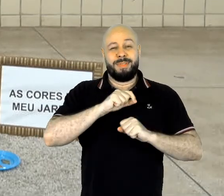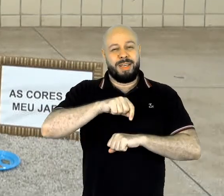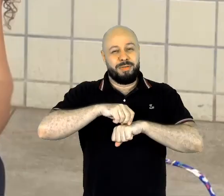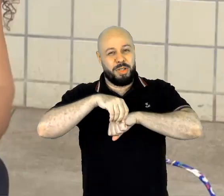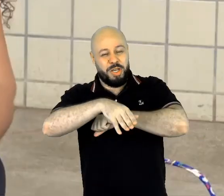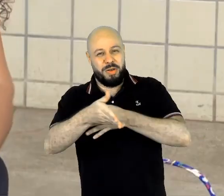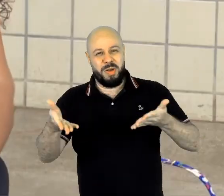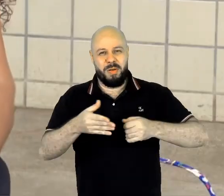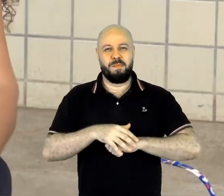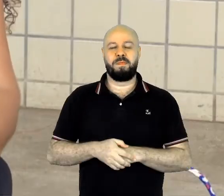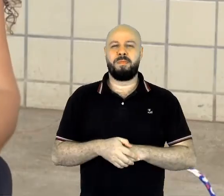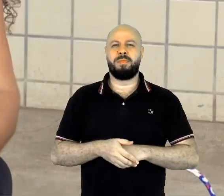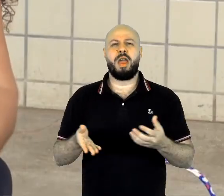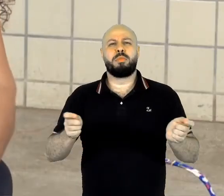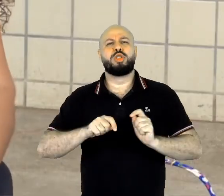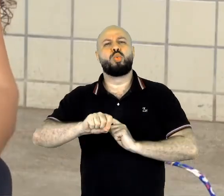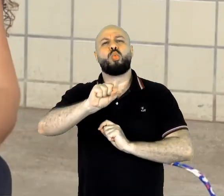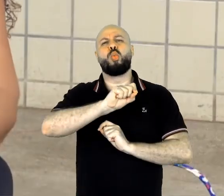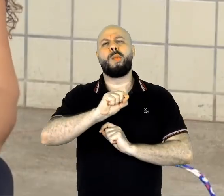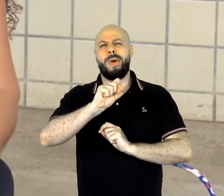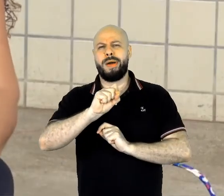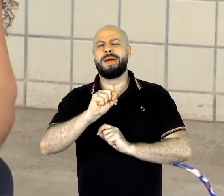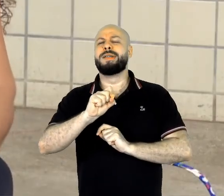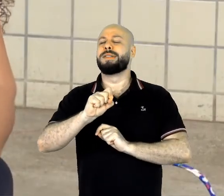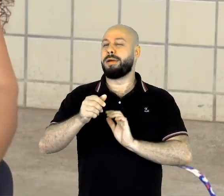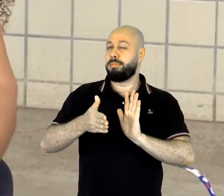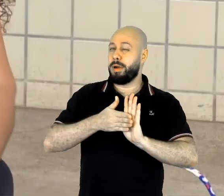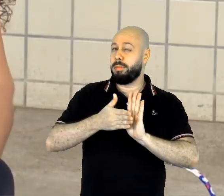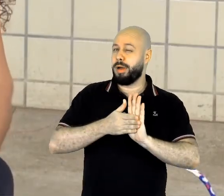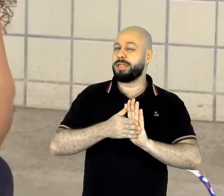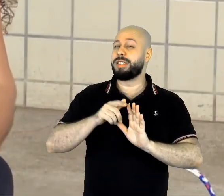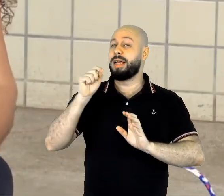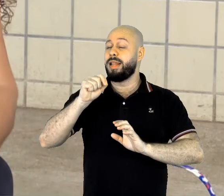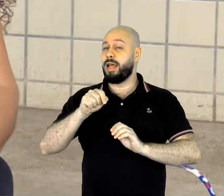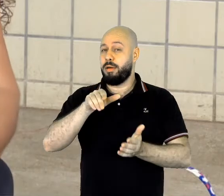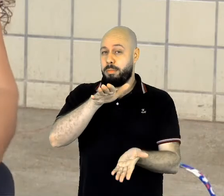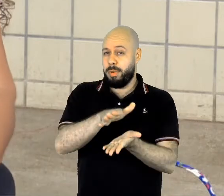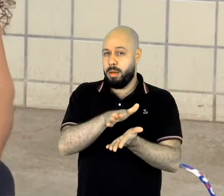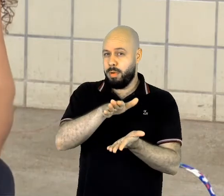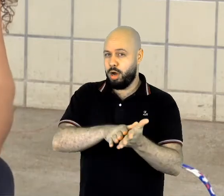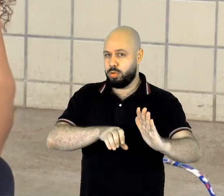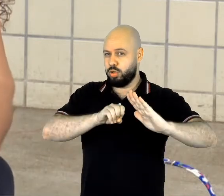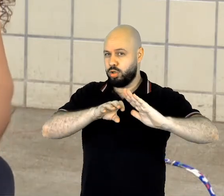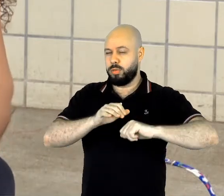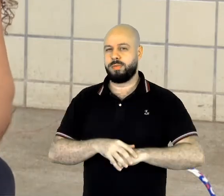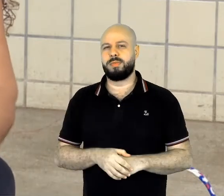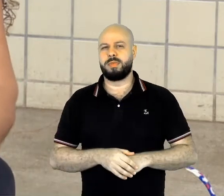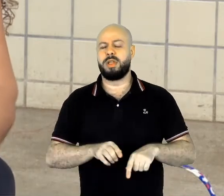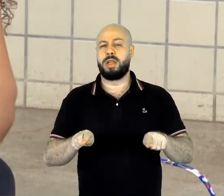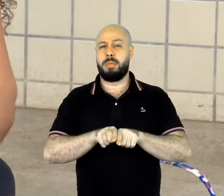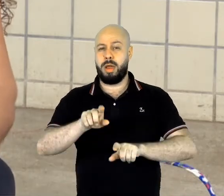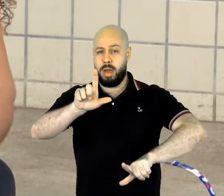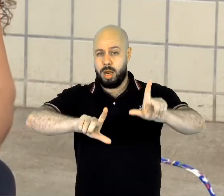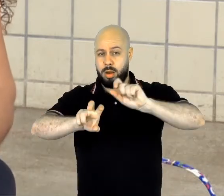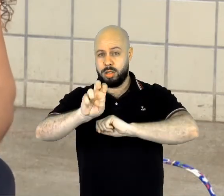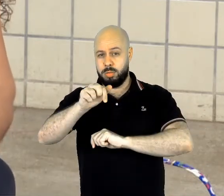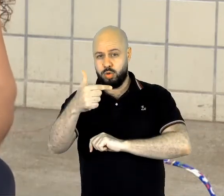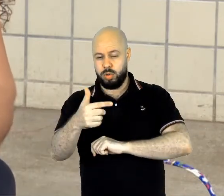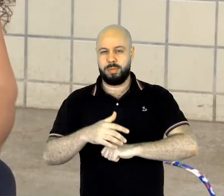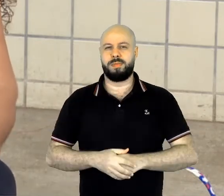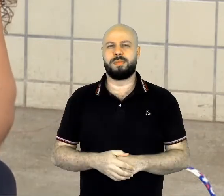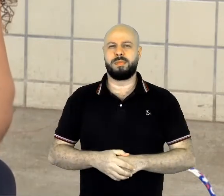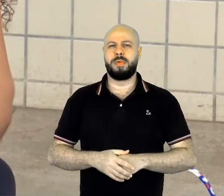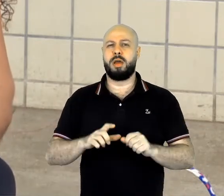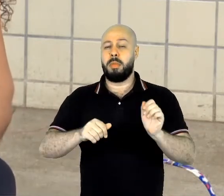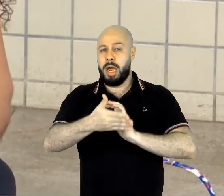de hoje. Você também poderá estar acompanhando as nossas propostas pela ferramenta Paula's Homeschool e também pelo canal 5.2. E não